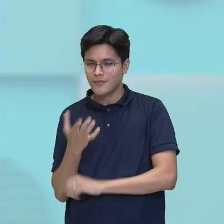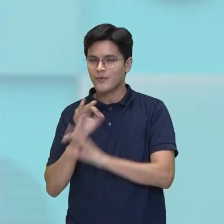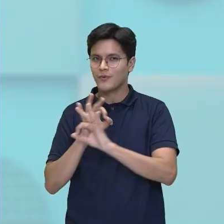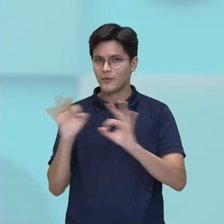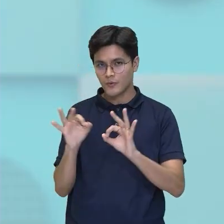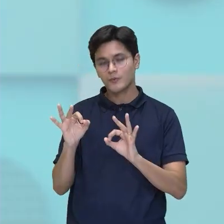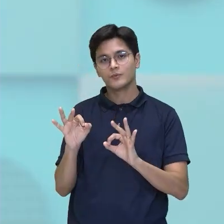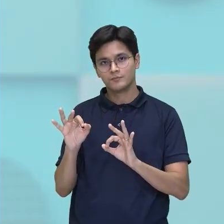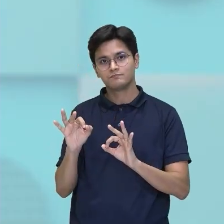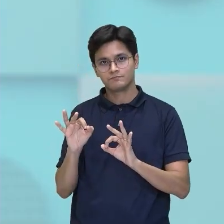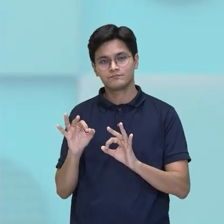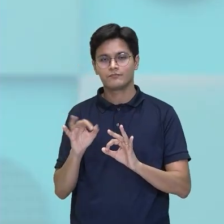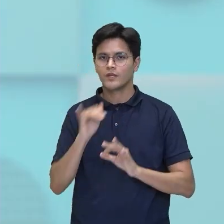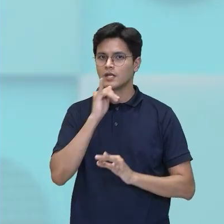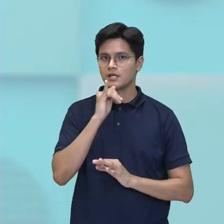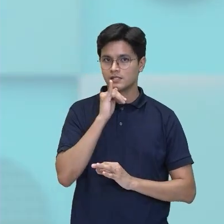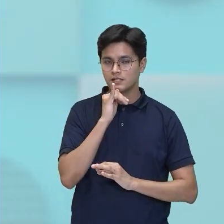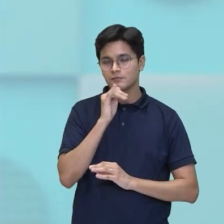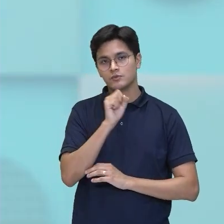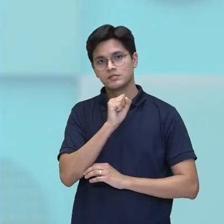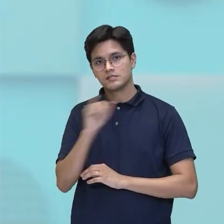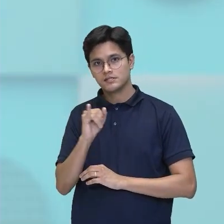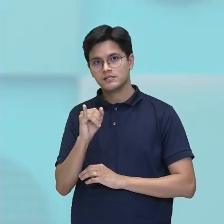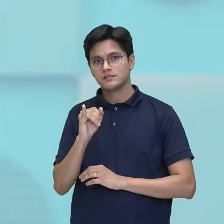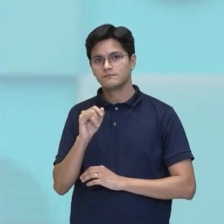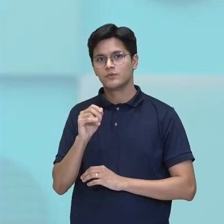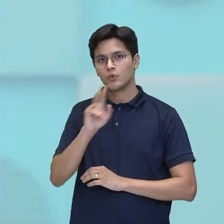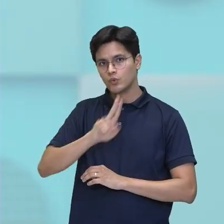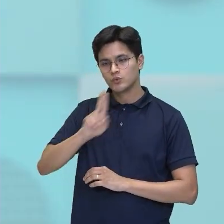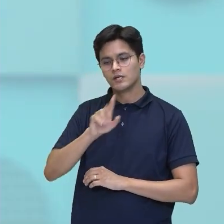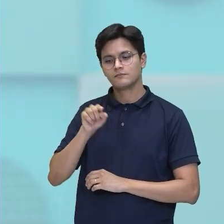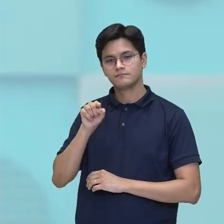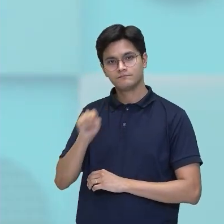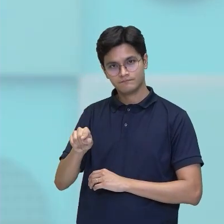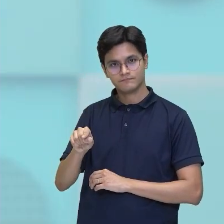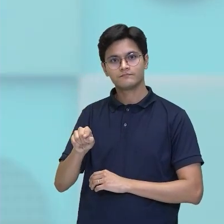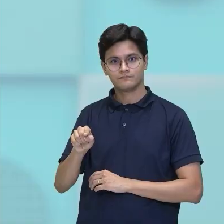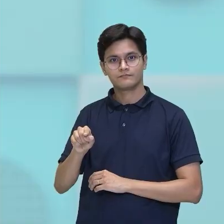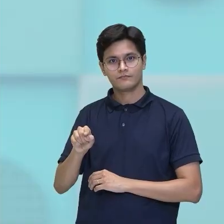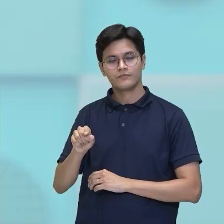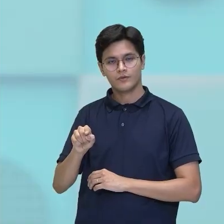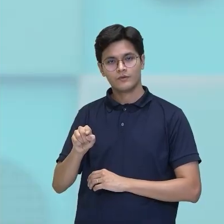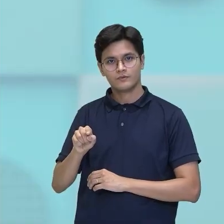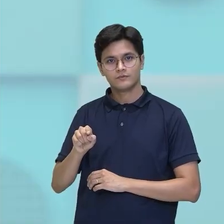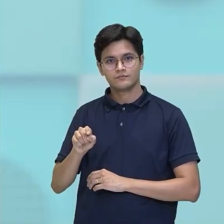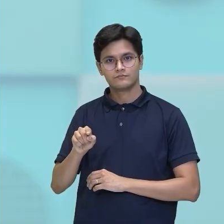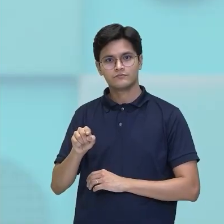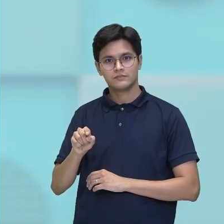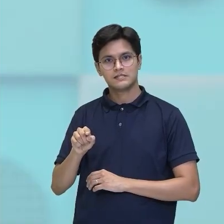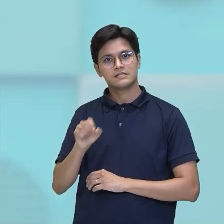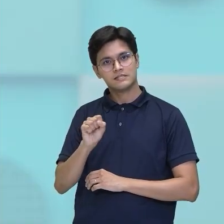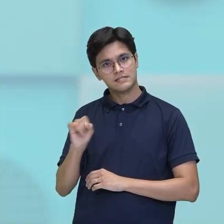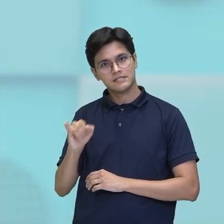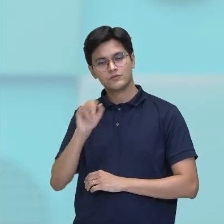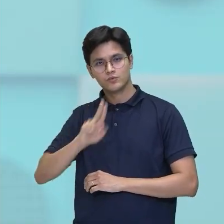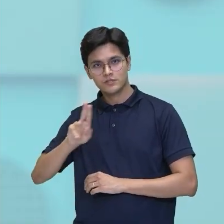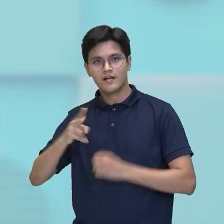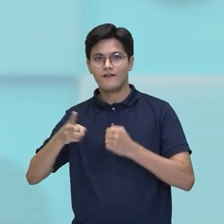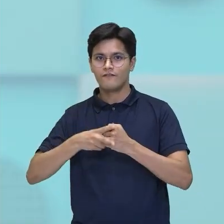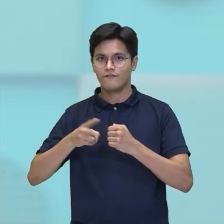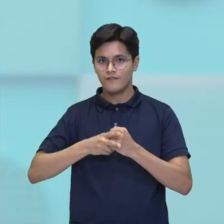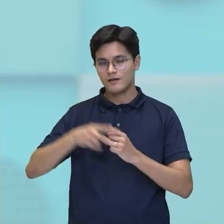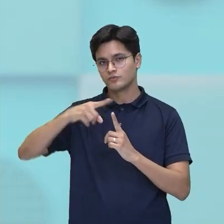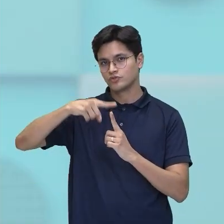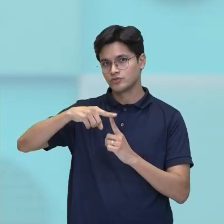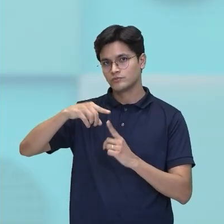rude. É diferente de quando eu faço assim, ó. Can I have a pepperoni pizza, please? Eu posso